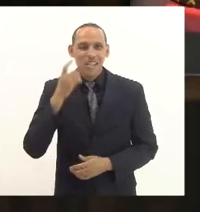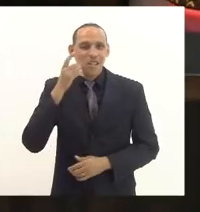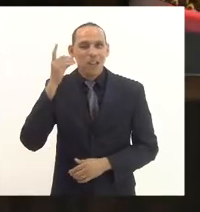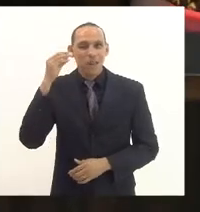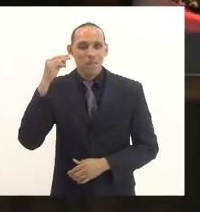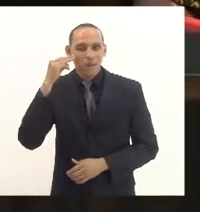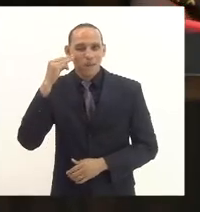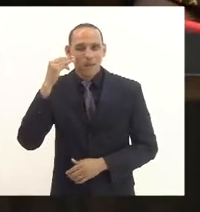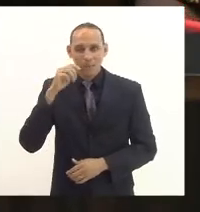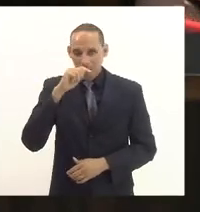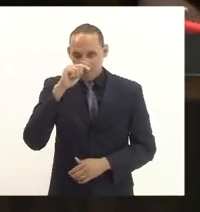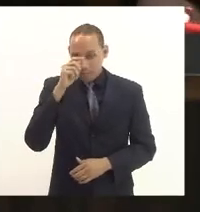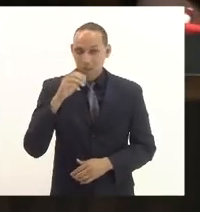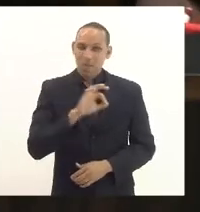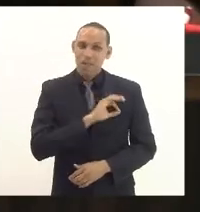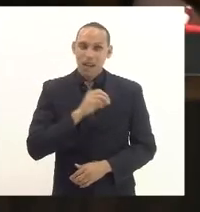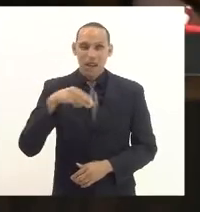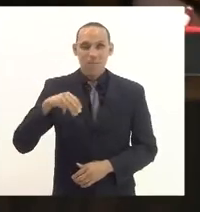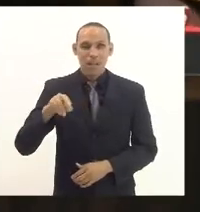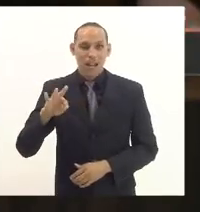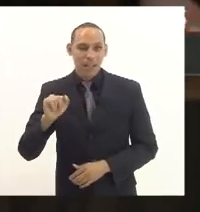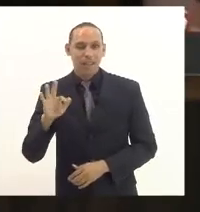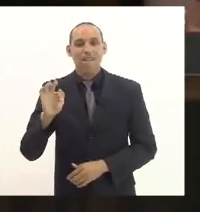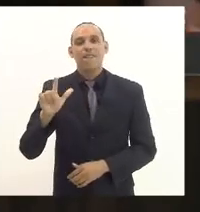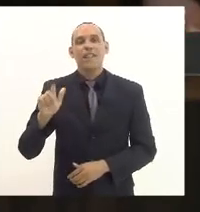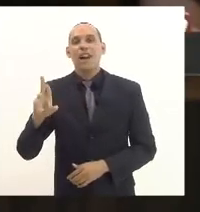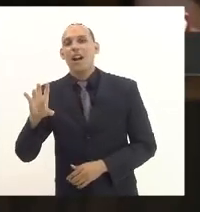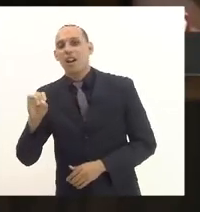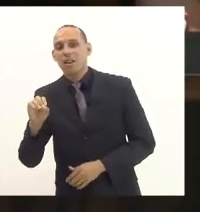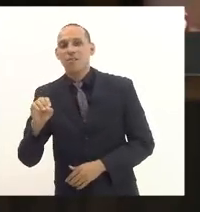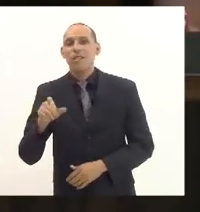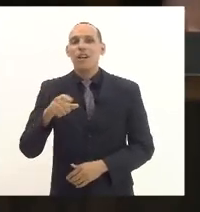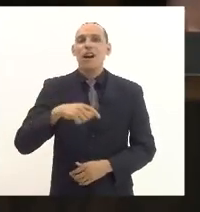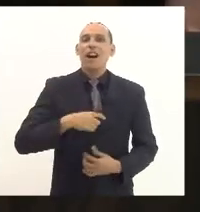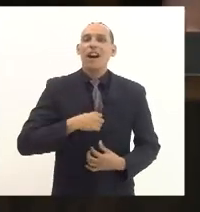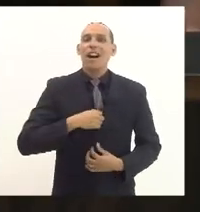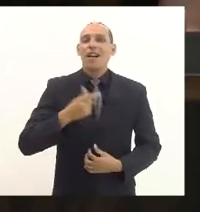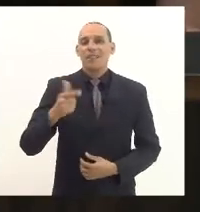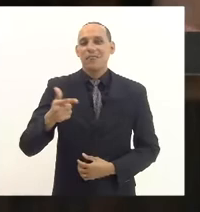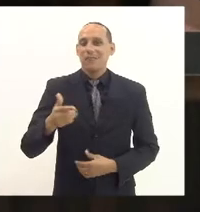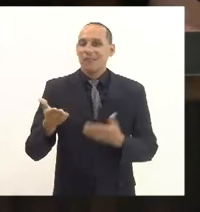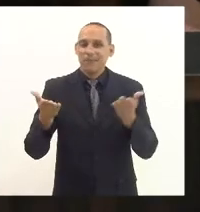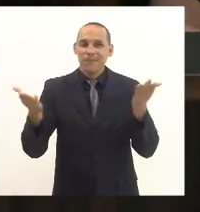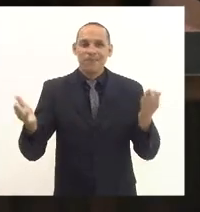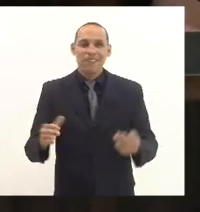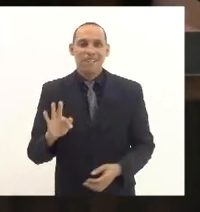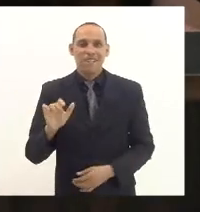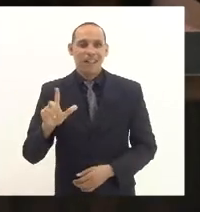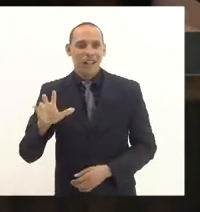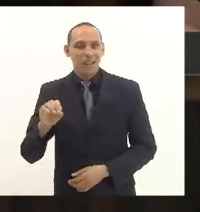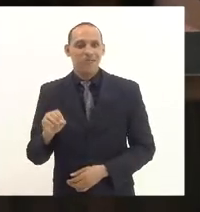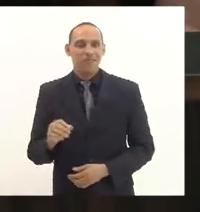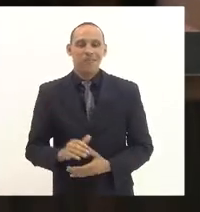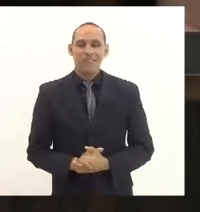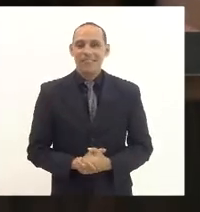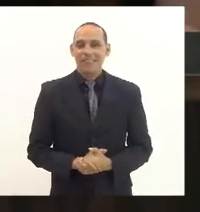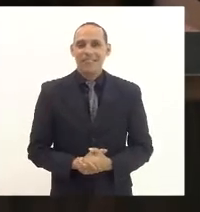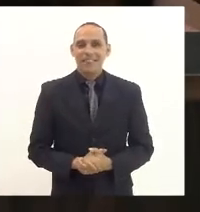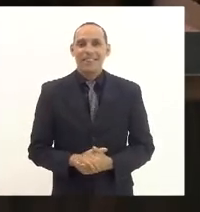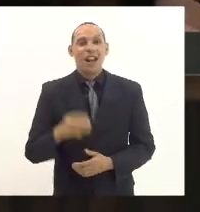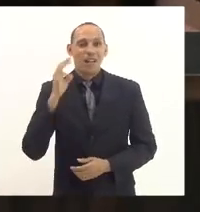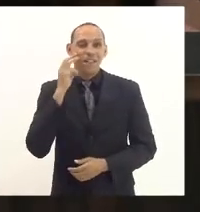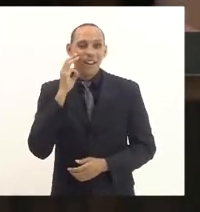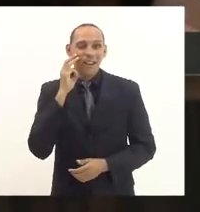Mônica, deputada Marta, deputado Flávio, deputado sem gravata, Flávio sem gravata, deputado